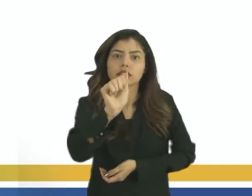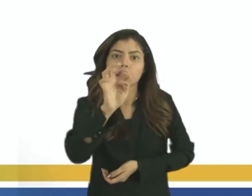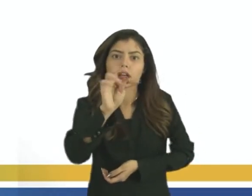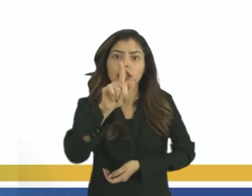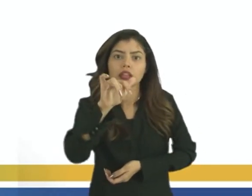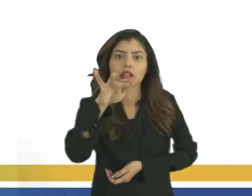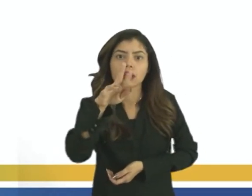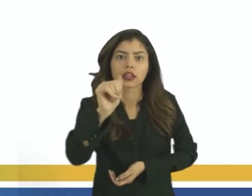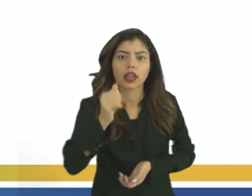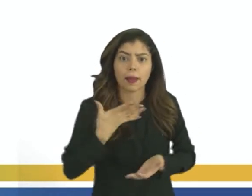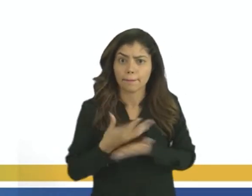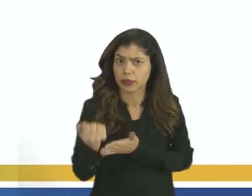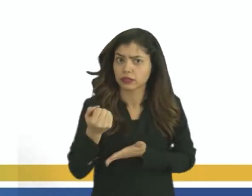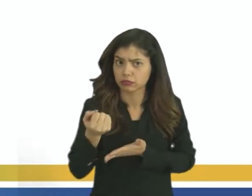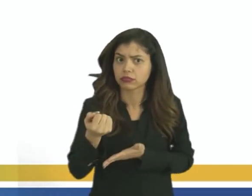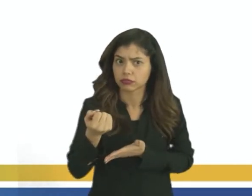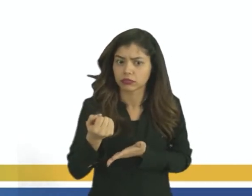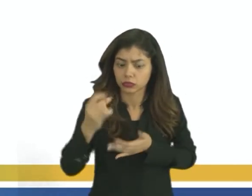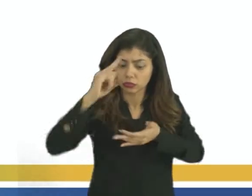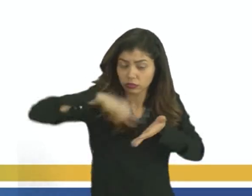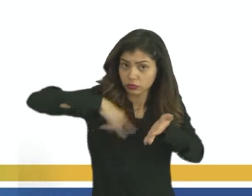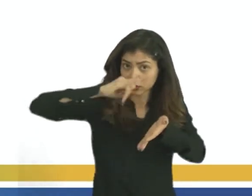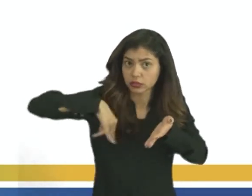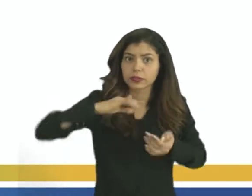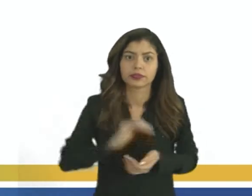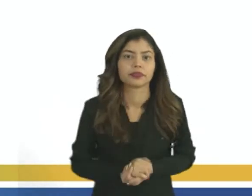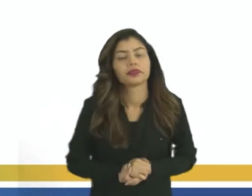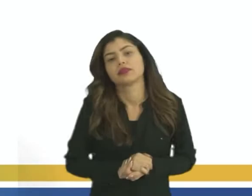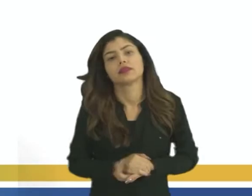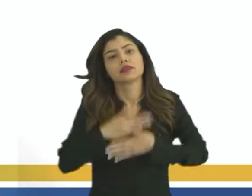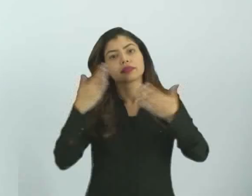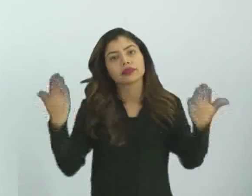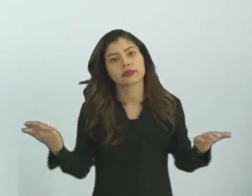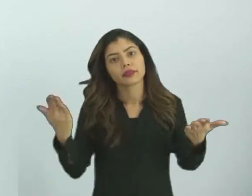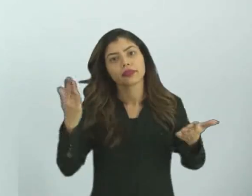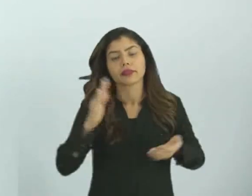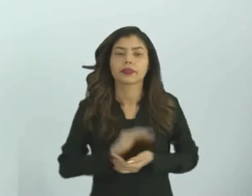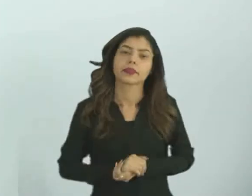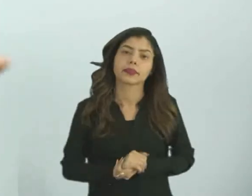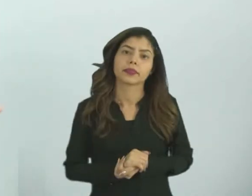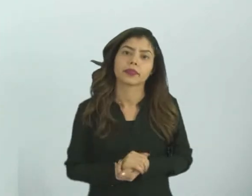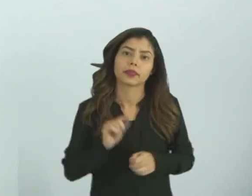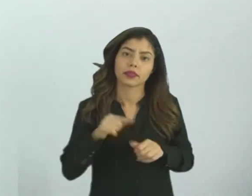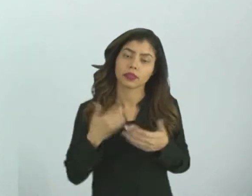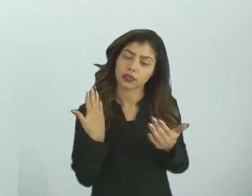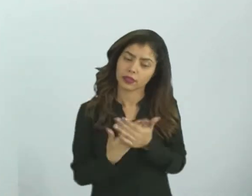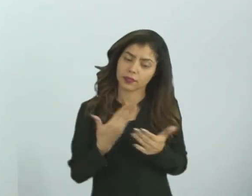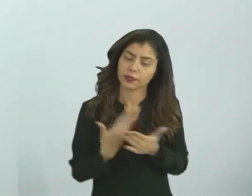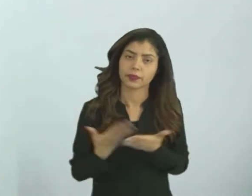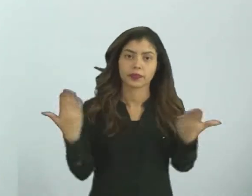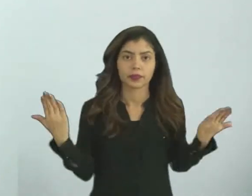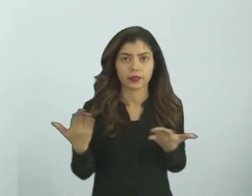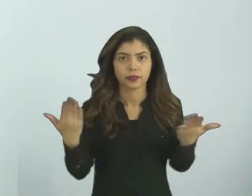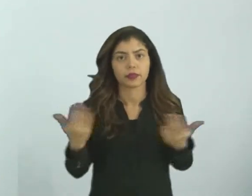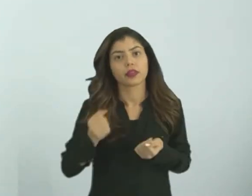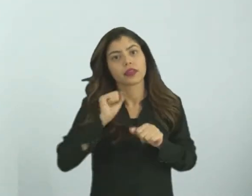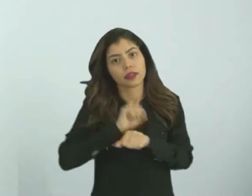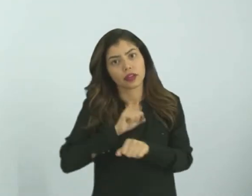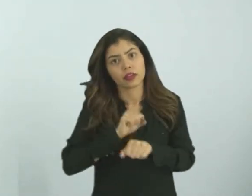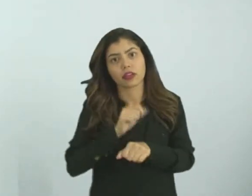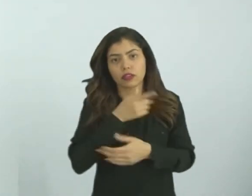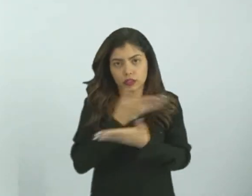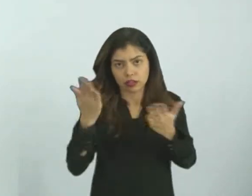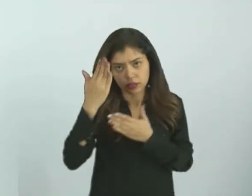foram pegos no exame antidoping. Então, gente, nós vamos ficar com mais essa aula de hoje. Espero que vocês